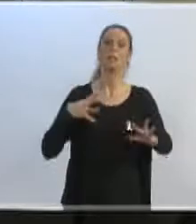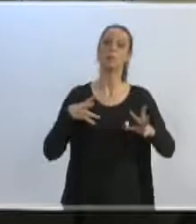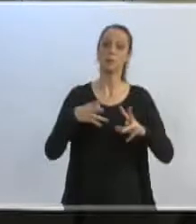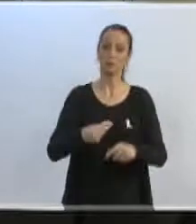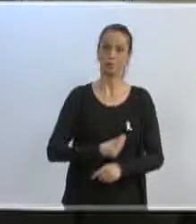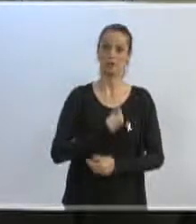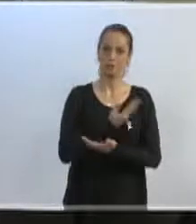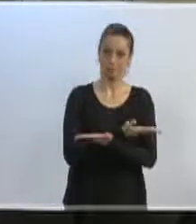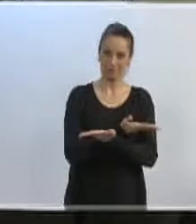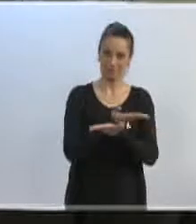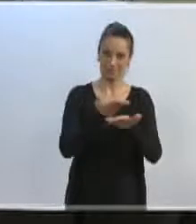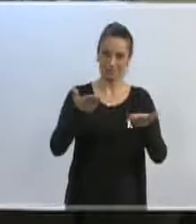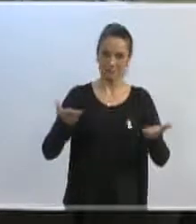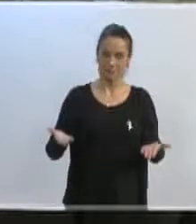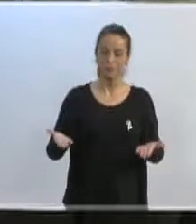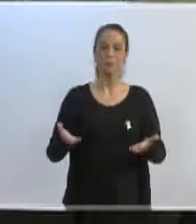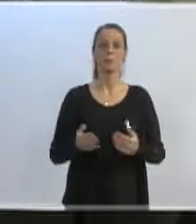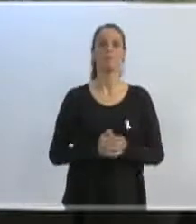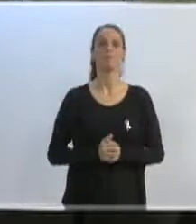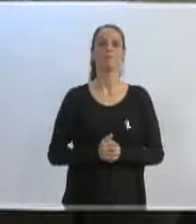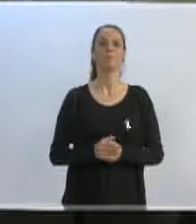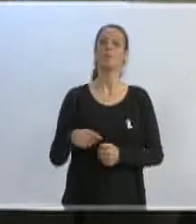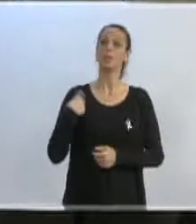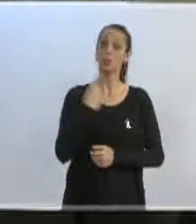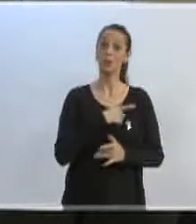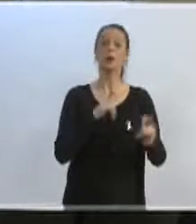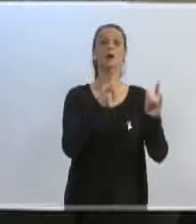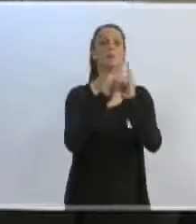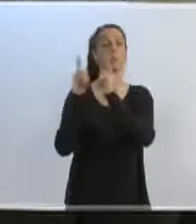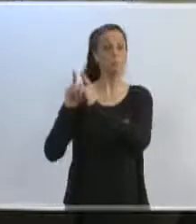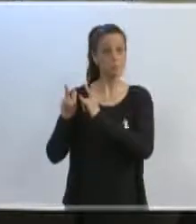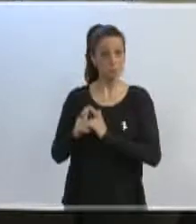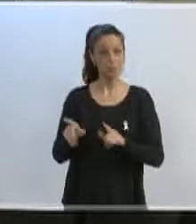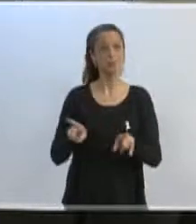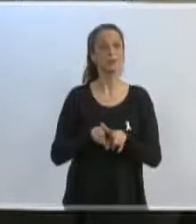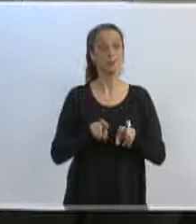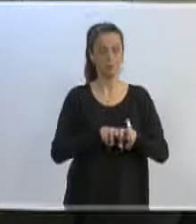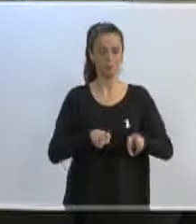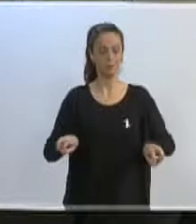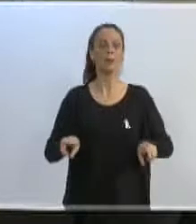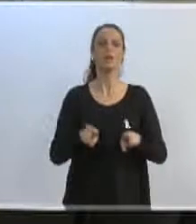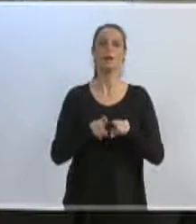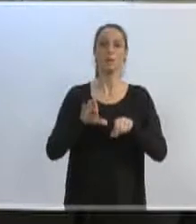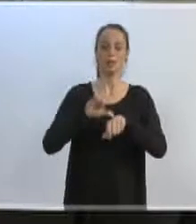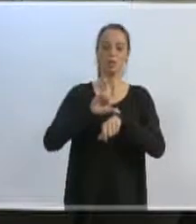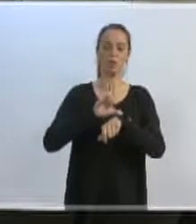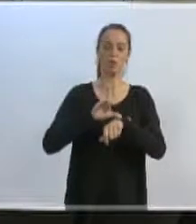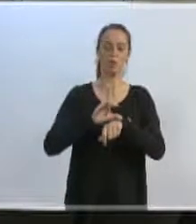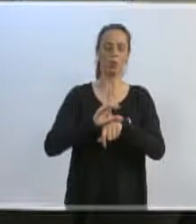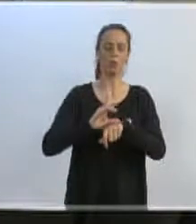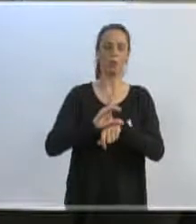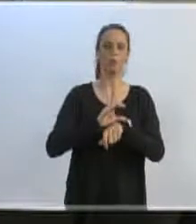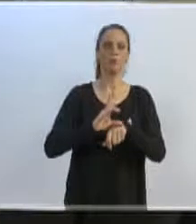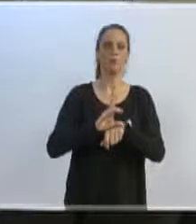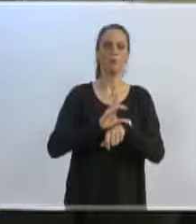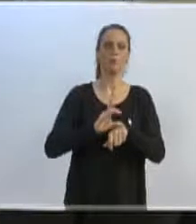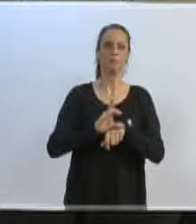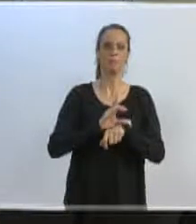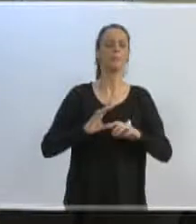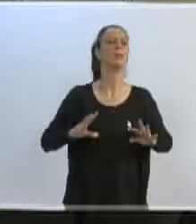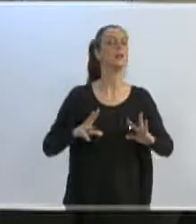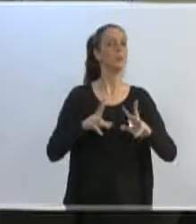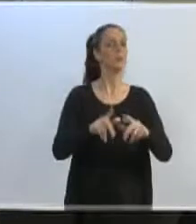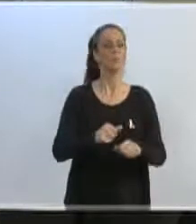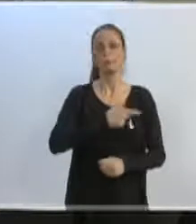aqui presentes, e a nós aqui, as entidades presentes que compõem a CODEPA também. Enfim, a todas